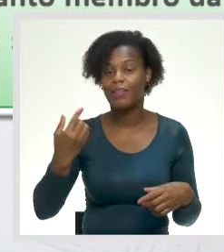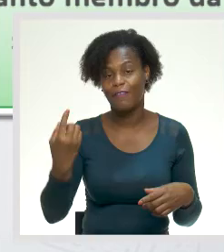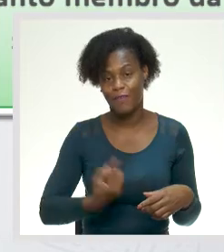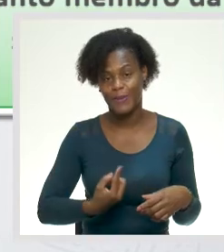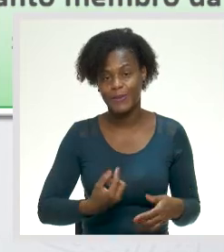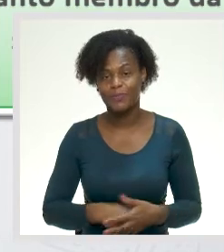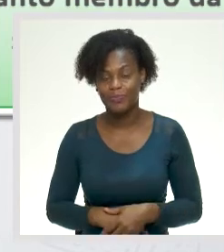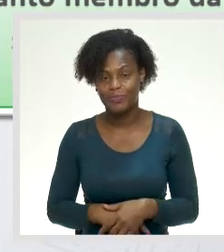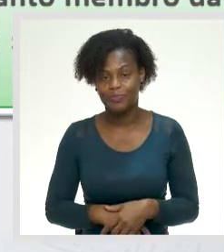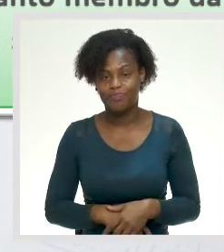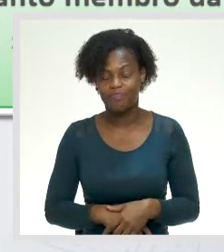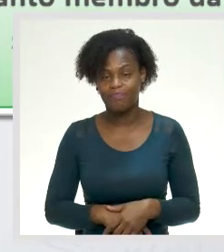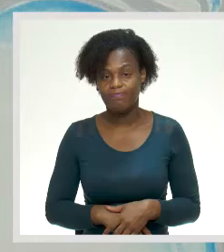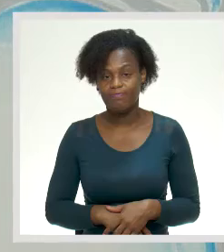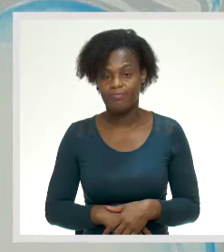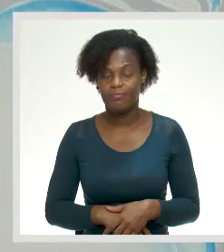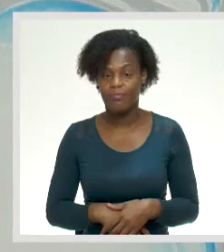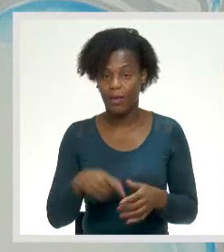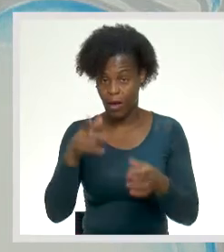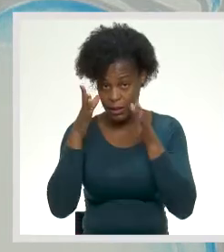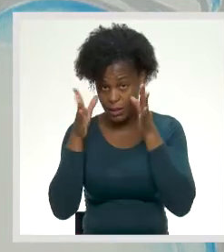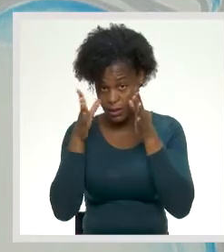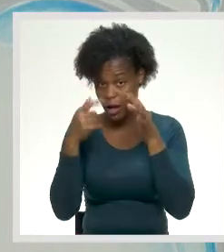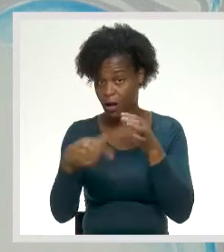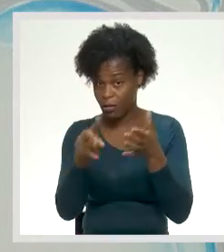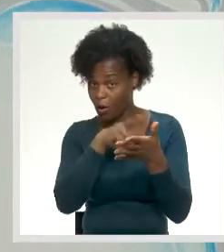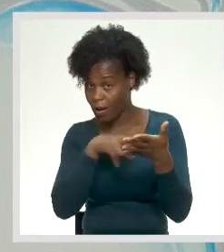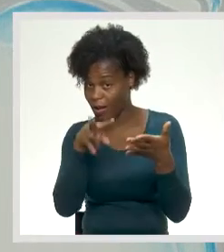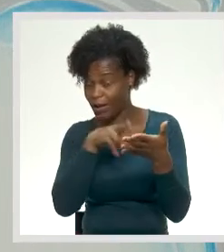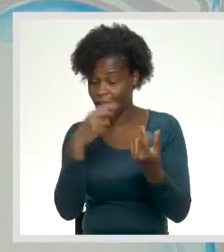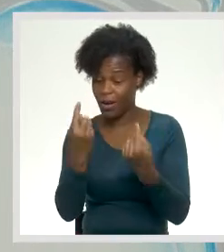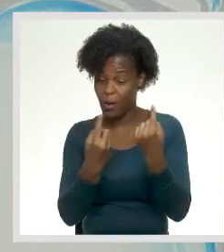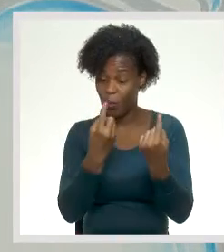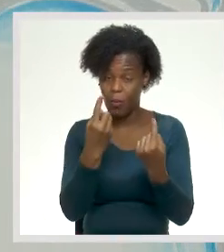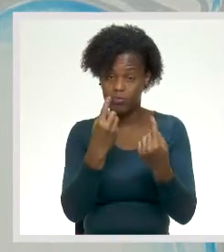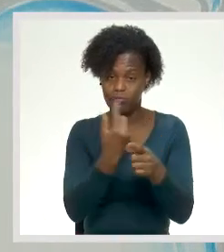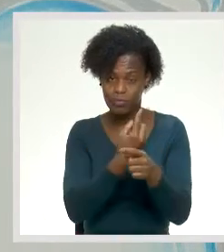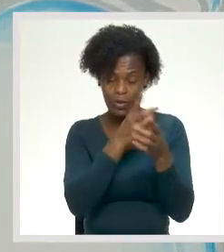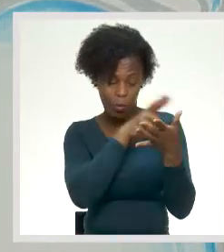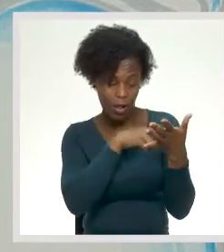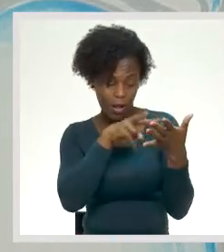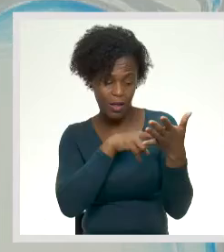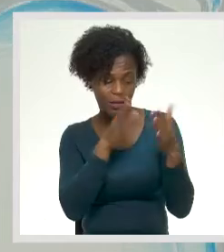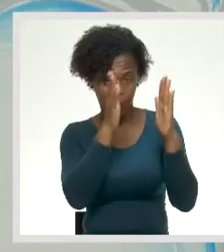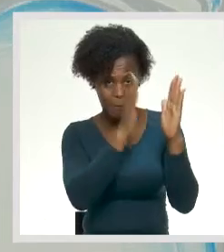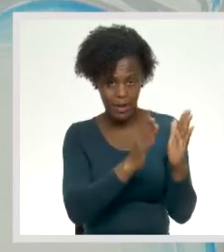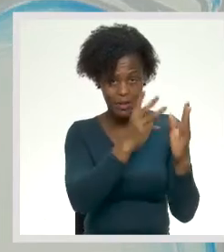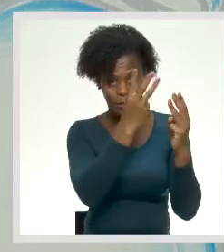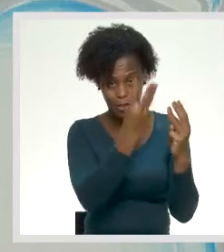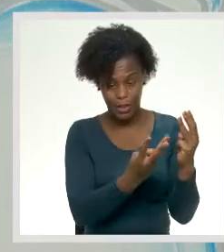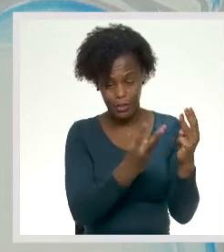e deveres. Então, prestem atenção. Em cada um dos aspectos, temos aí de um lado